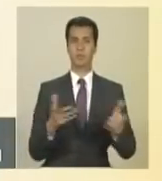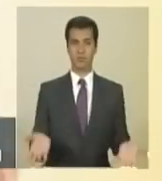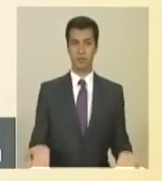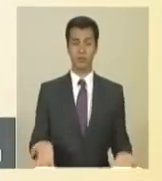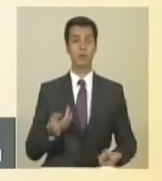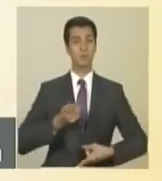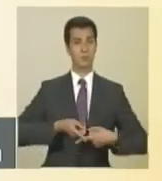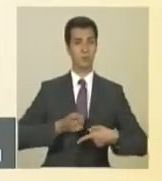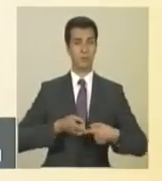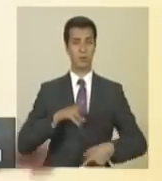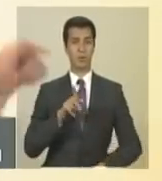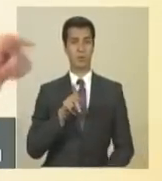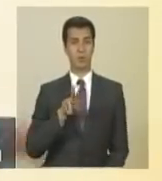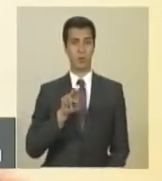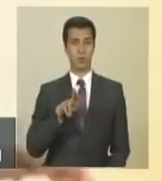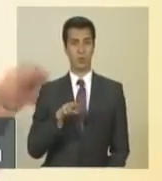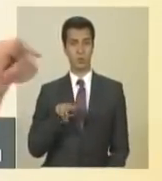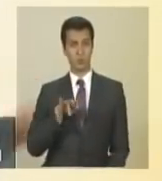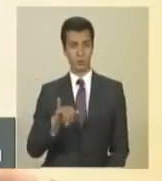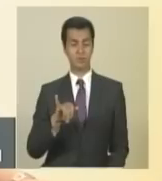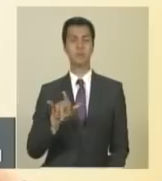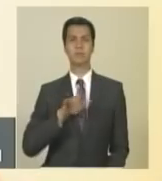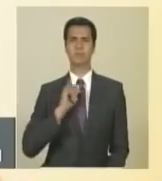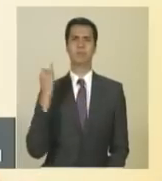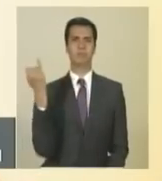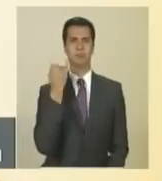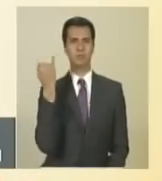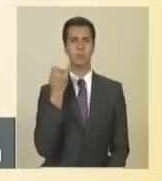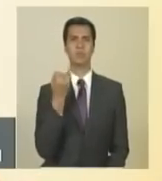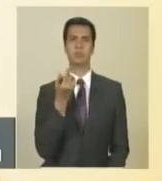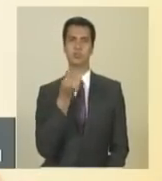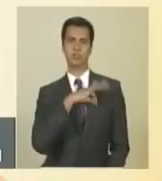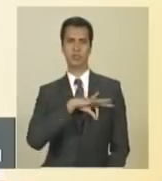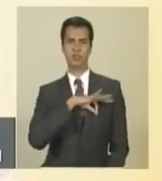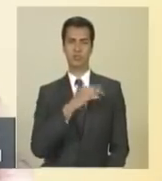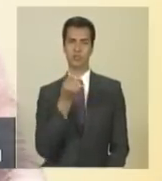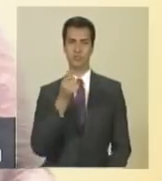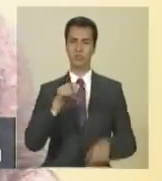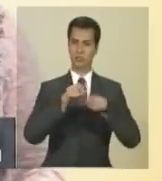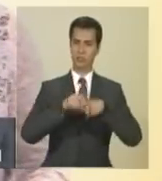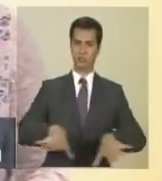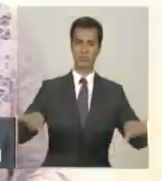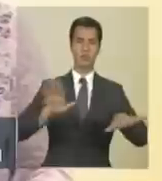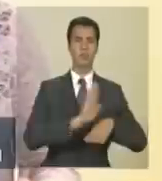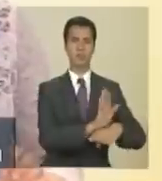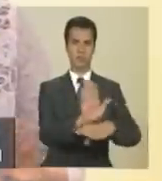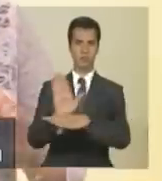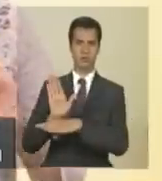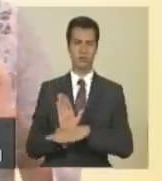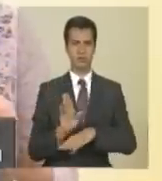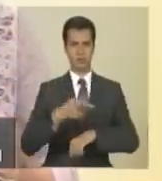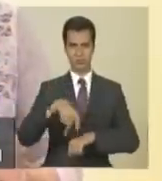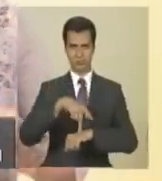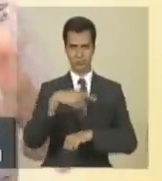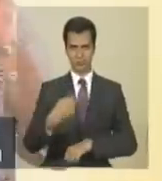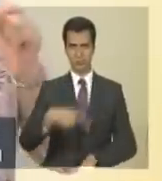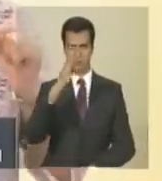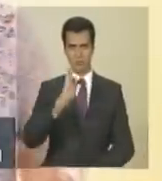dos elementos de distribuição de renda desse país. É um dos instrumentos